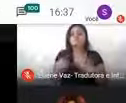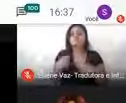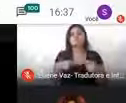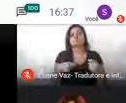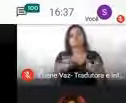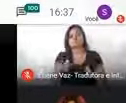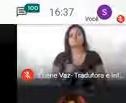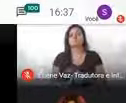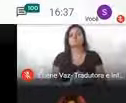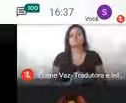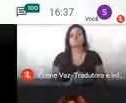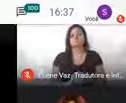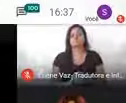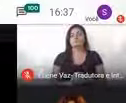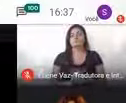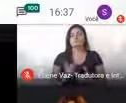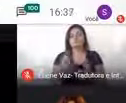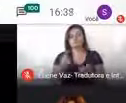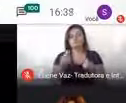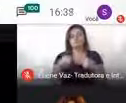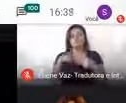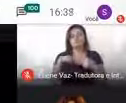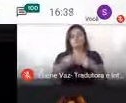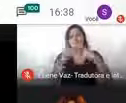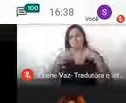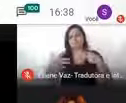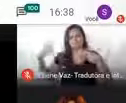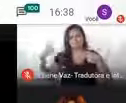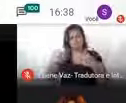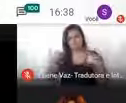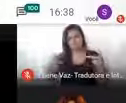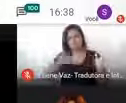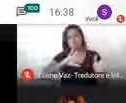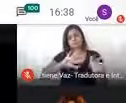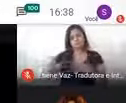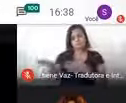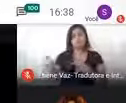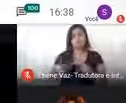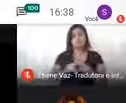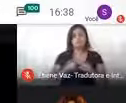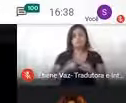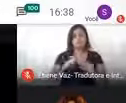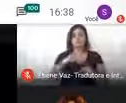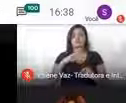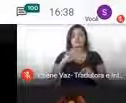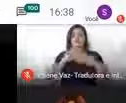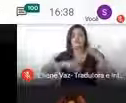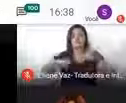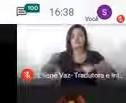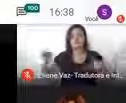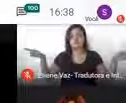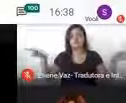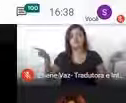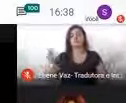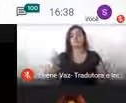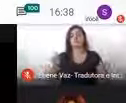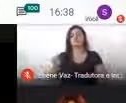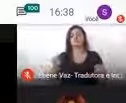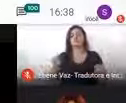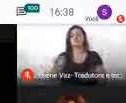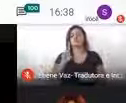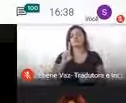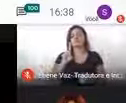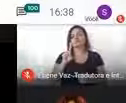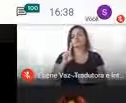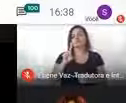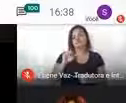de classificar as classes sociais. A variação diageracional, né, que diz respeito à idade